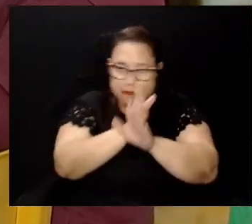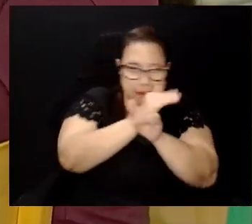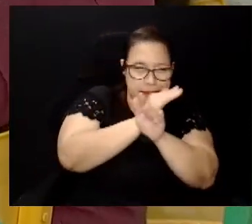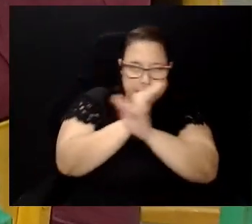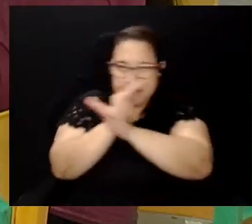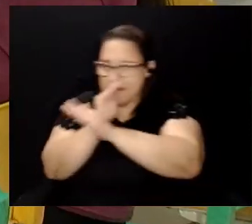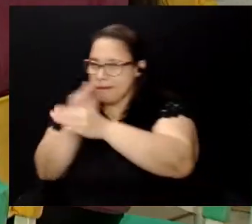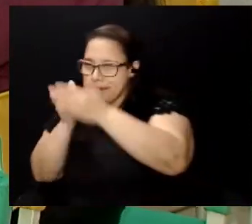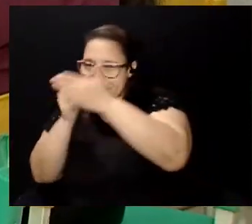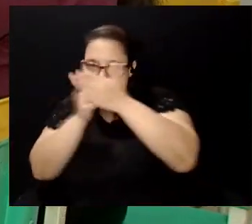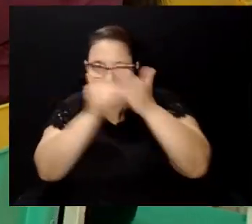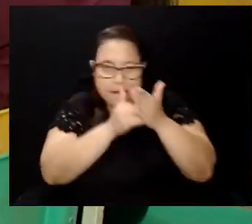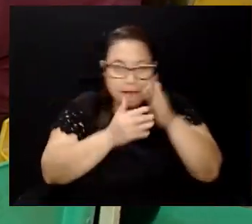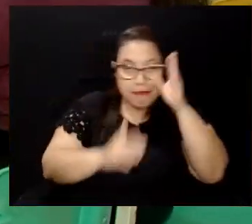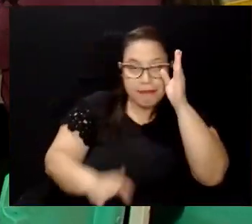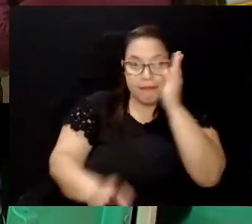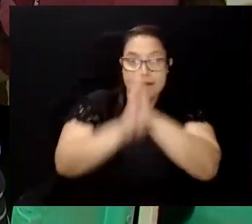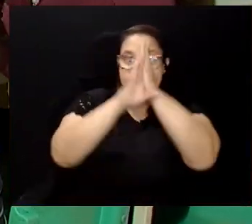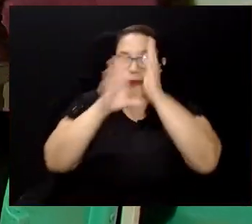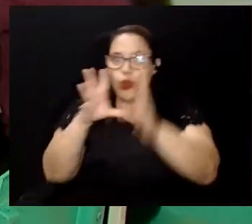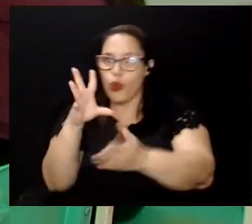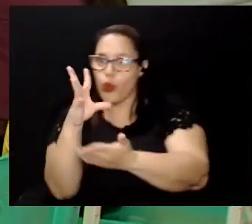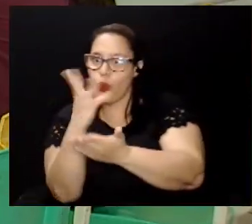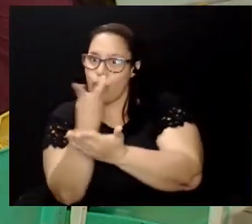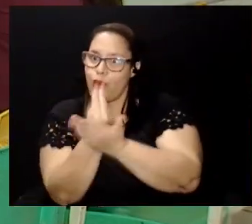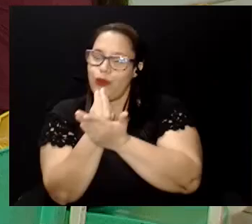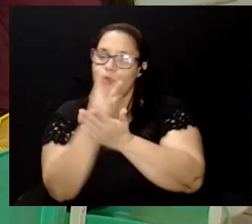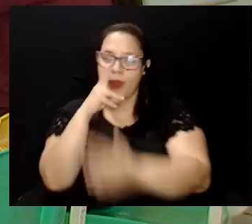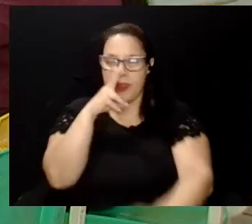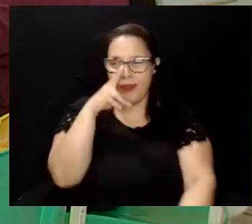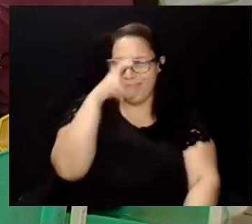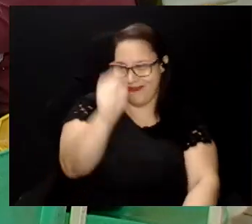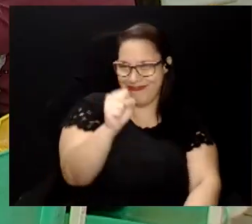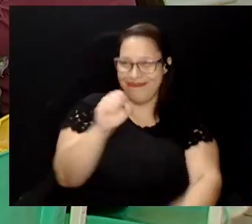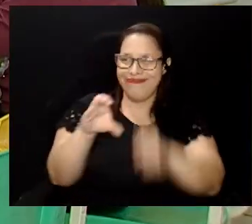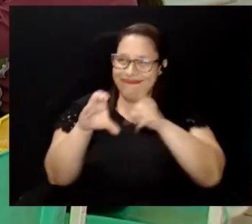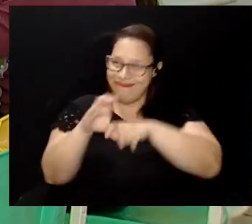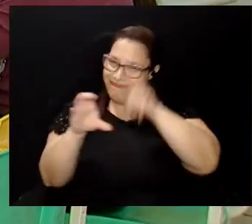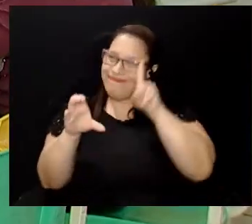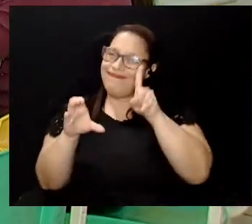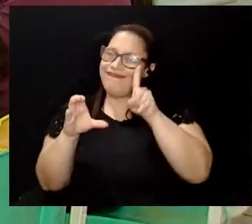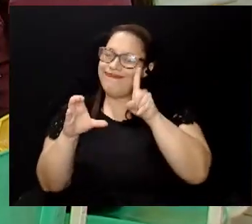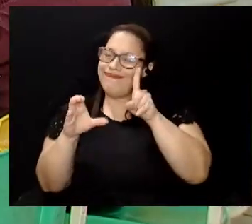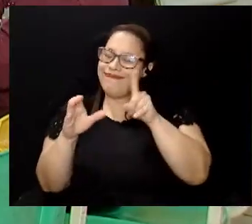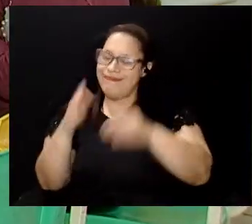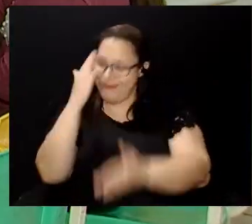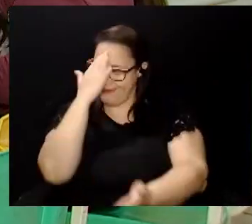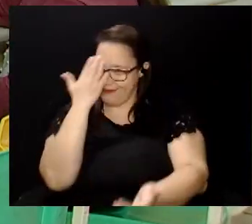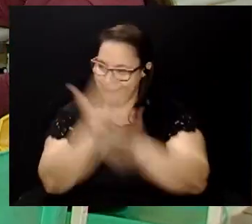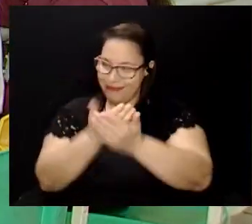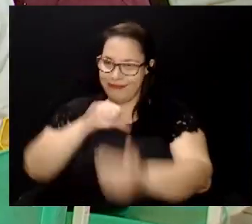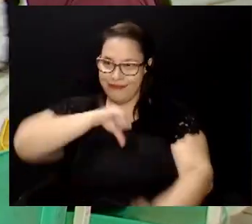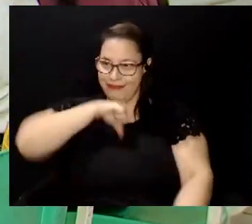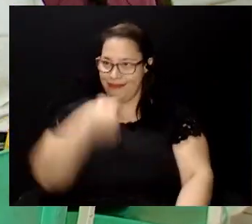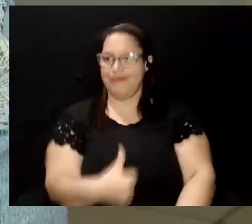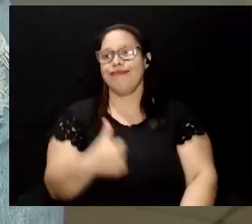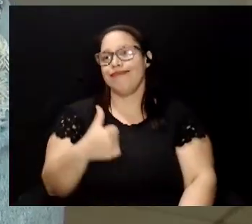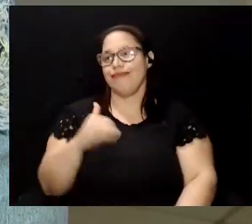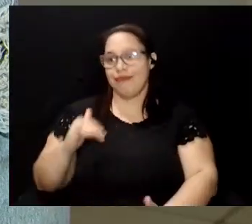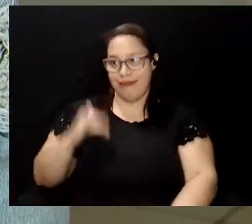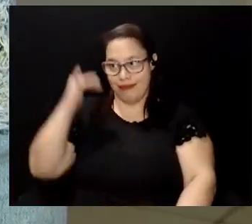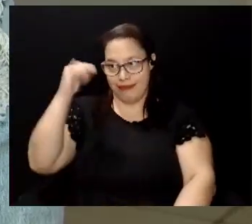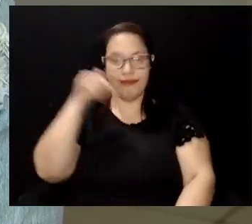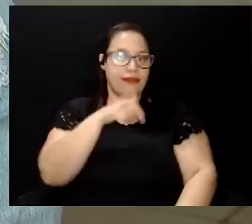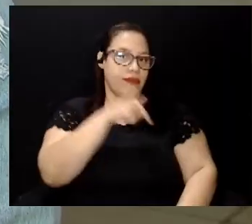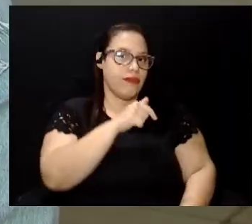testam limites e descobrem novas habilidades, fortalecendo a autonomia e a autoconfiança desde cedo. Eu